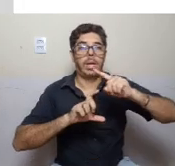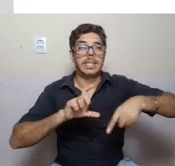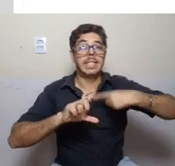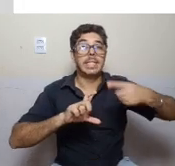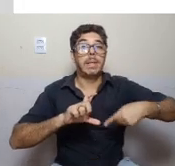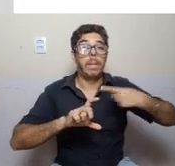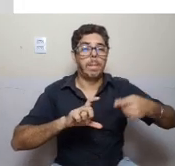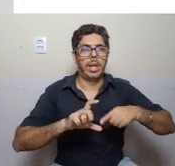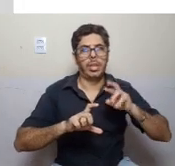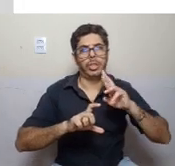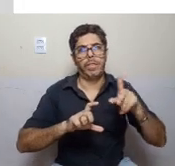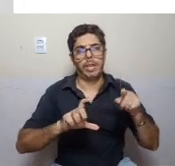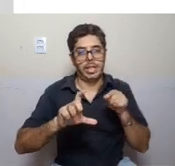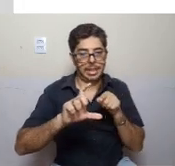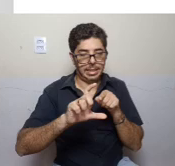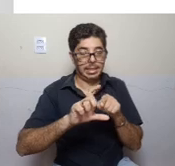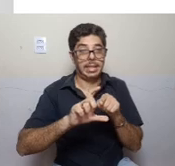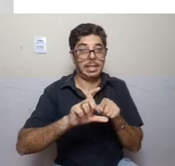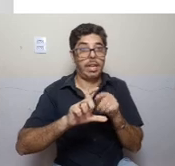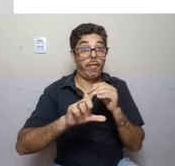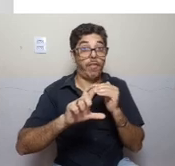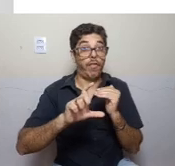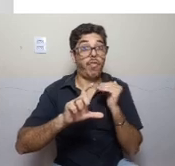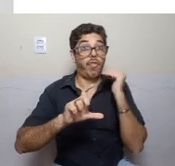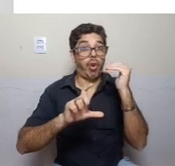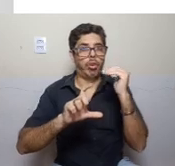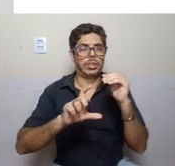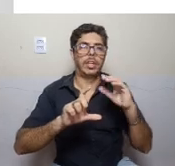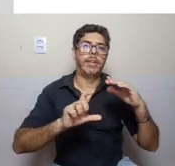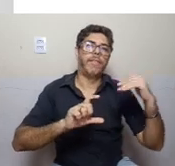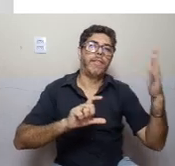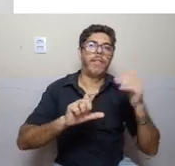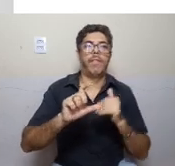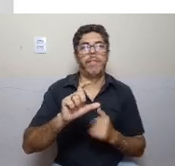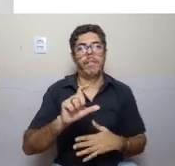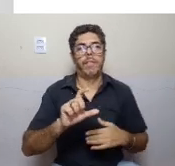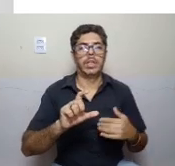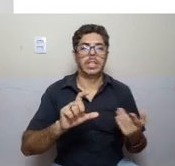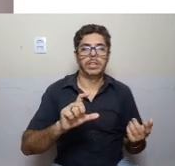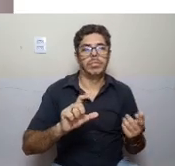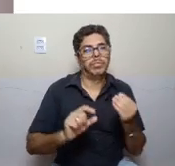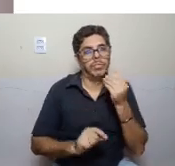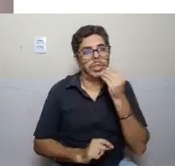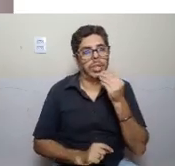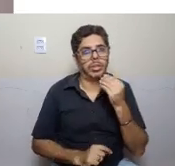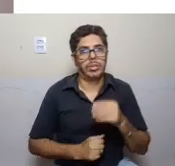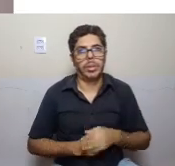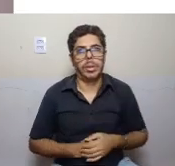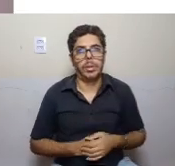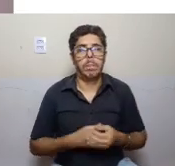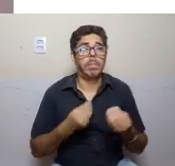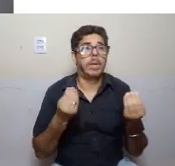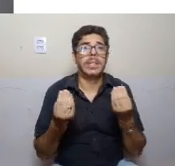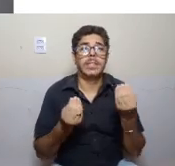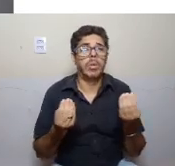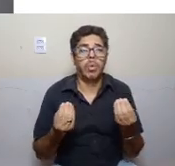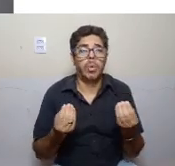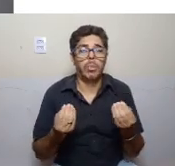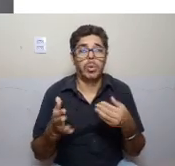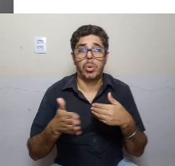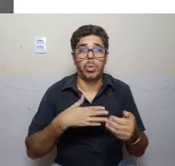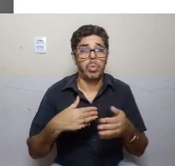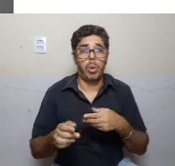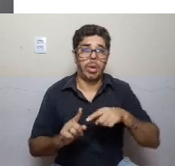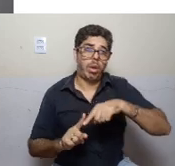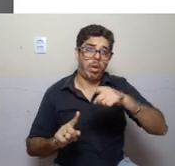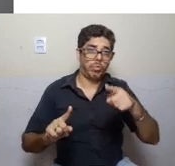campo é mais intenso no seu centro, enquanto que é mais fraco no seu exterior. Mas haveria alguma relação geral entre a corrente em